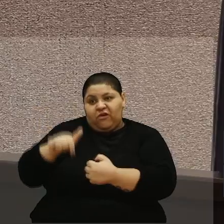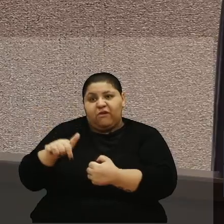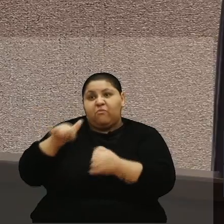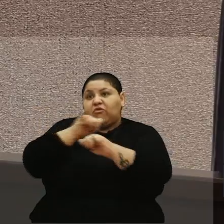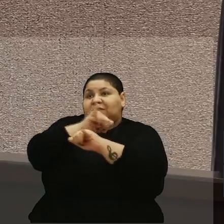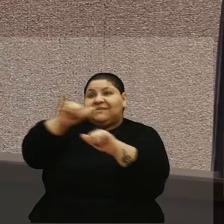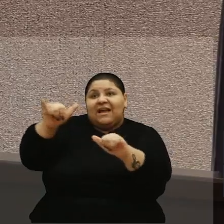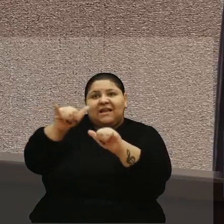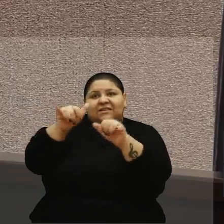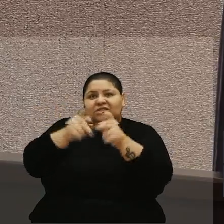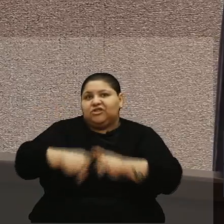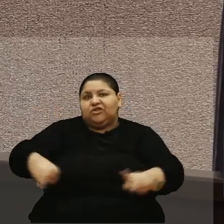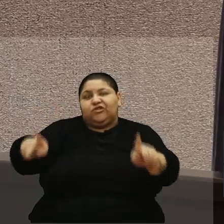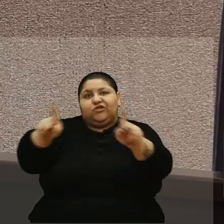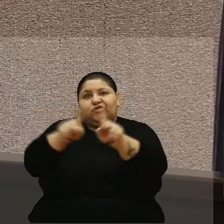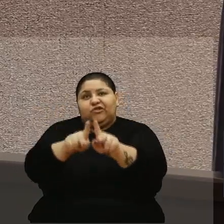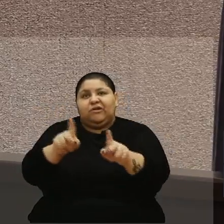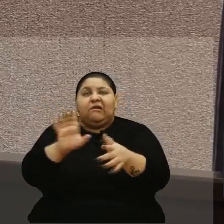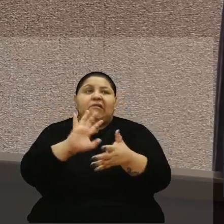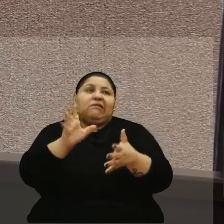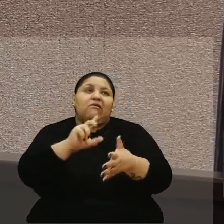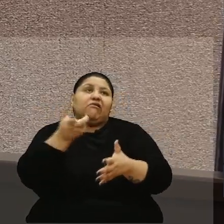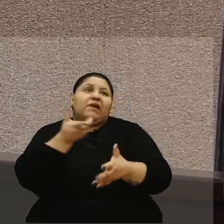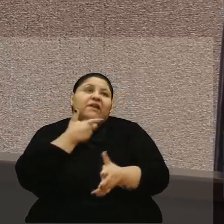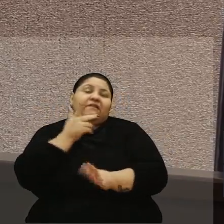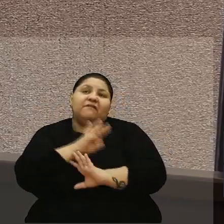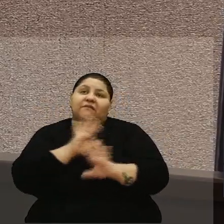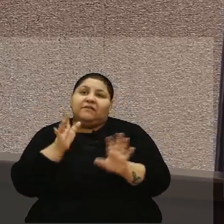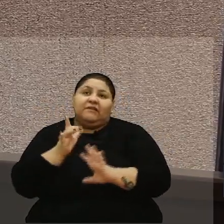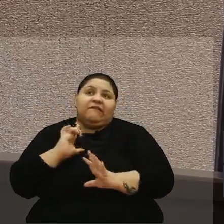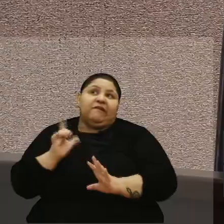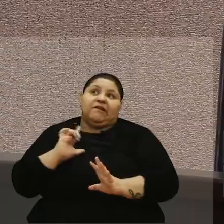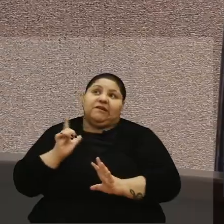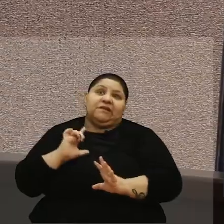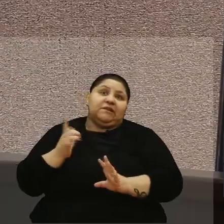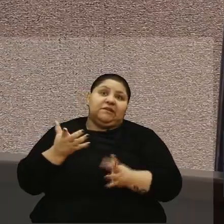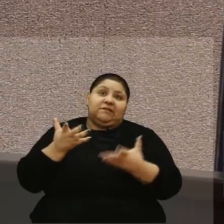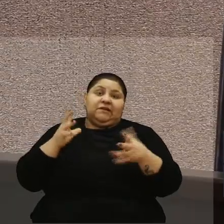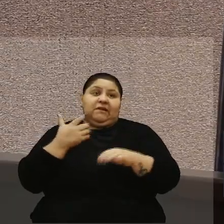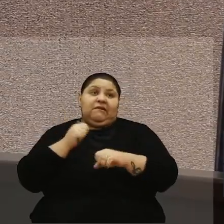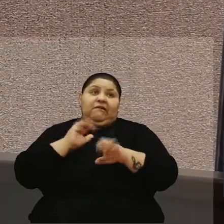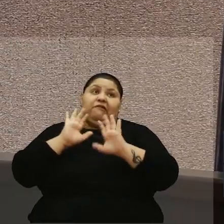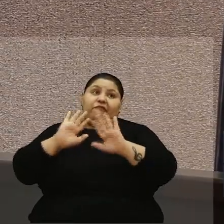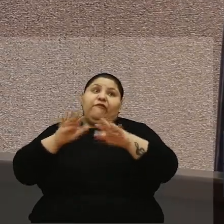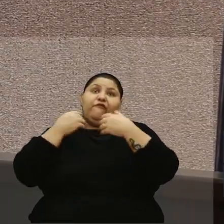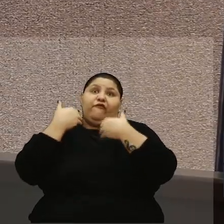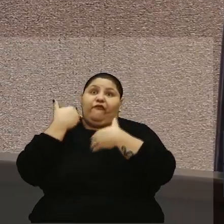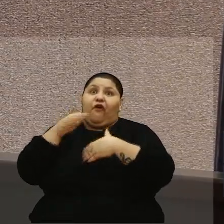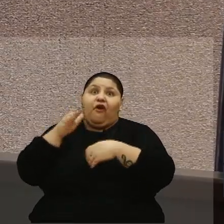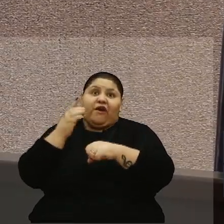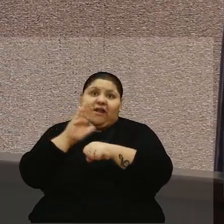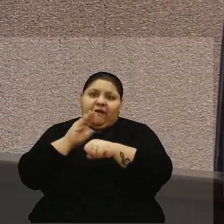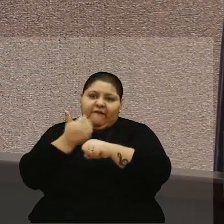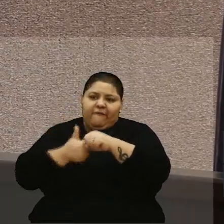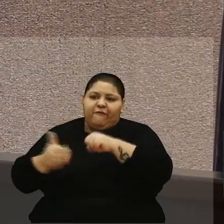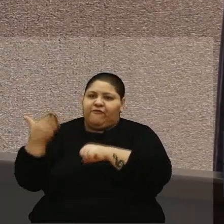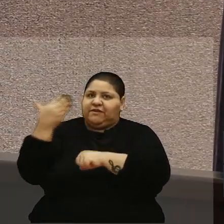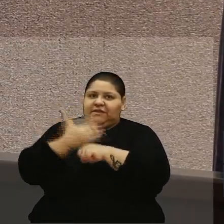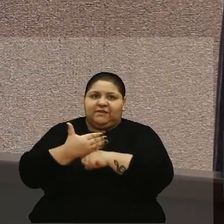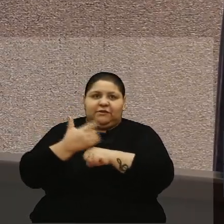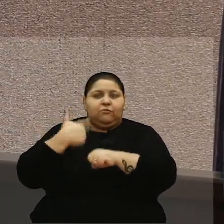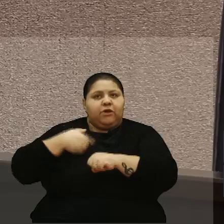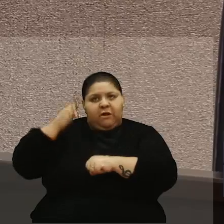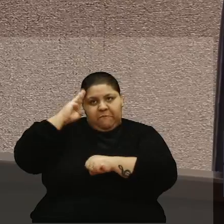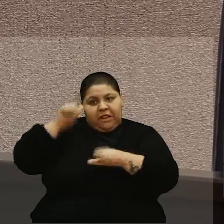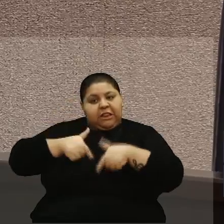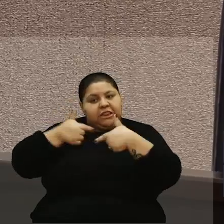dizer não é o que eu queria dizer, etc., já ia ter um coro, né? Recua fascista, recua fascista, recua fascista, porque a militância não dorme. Então a